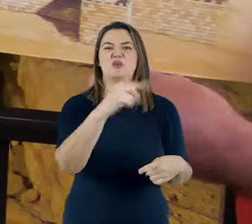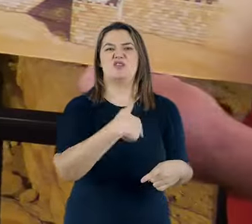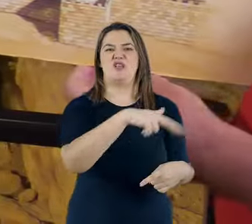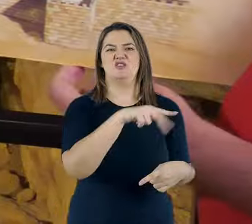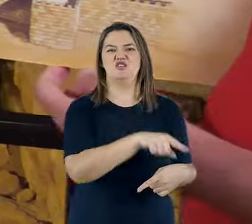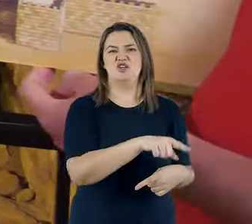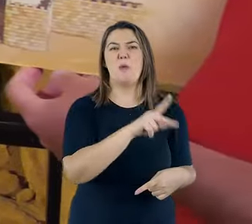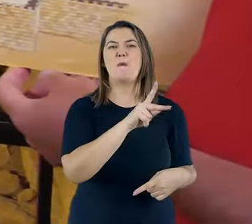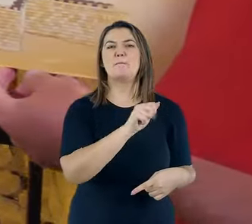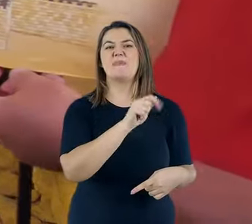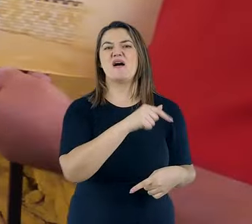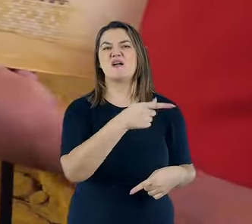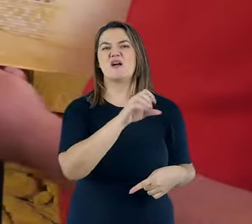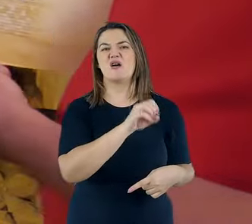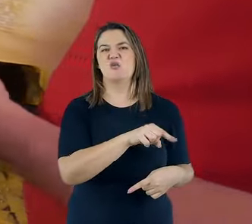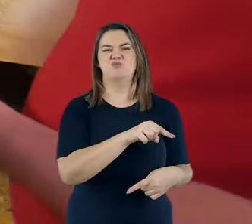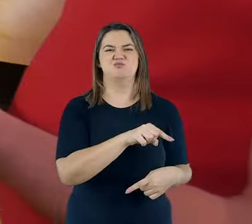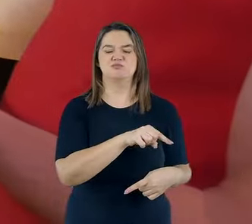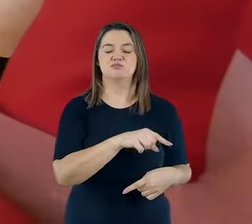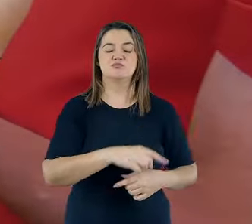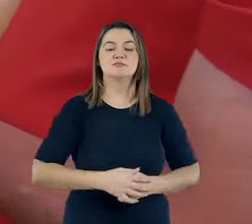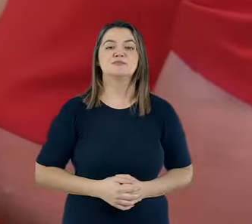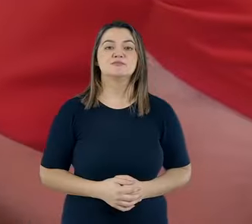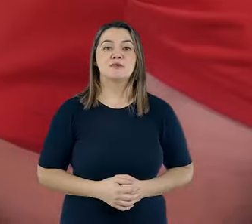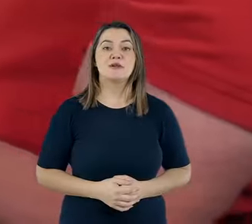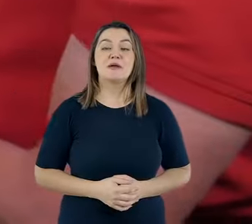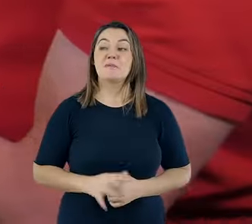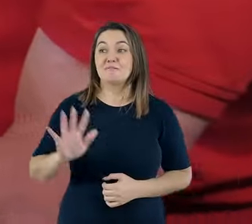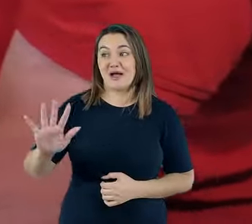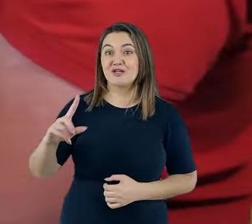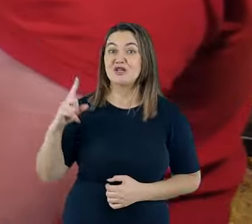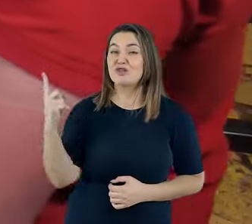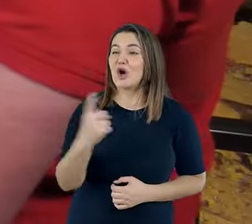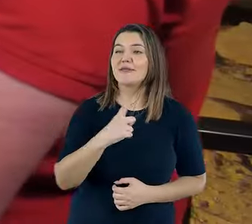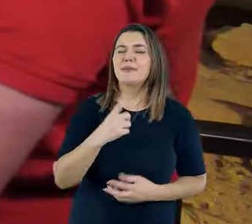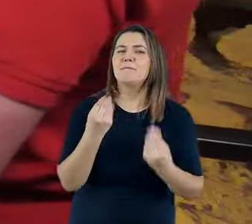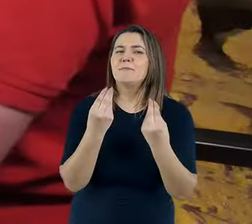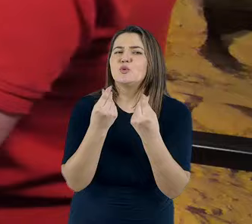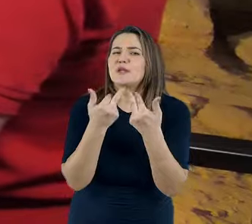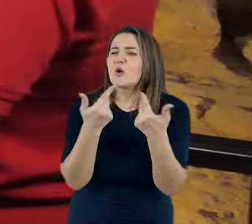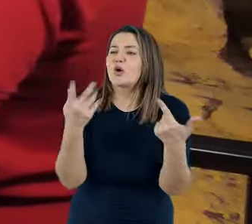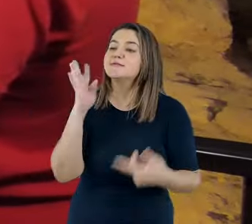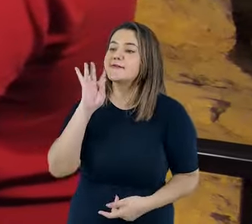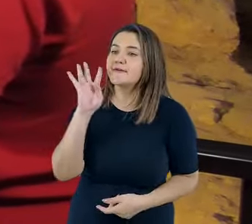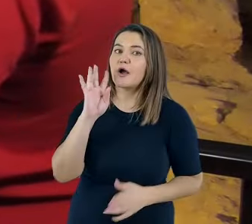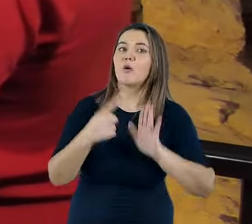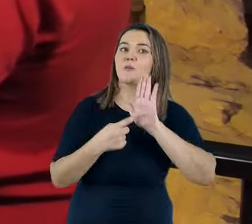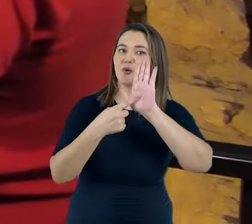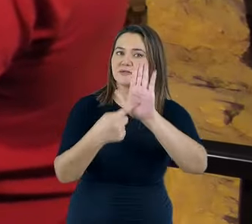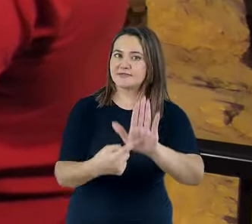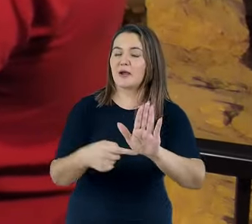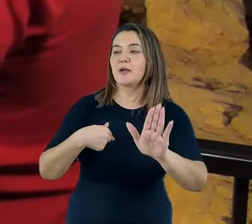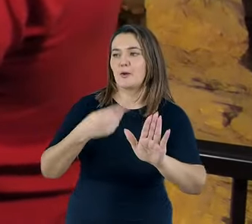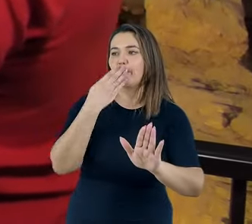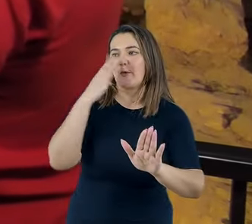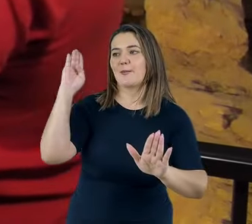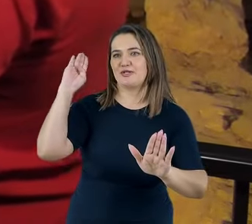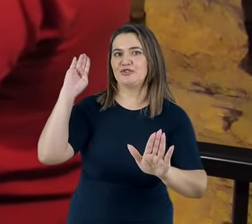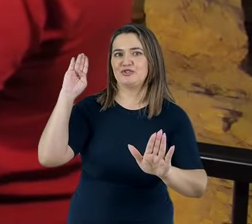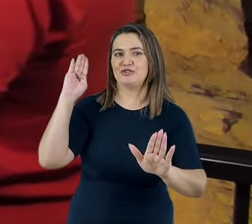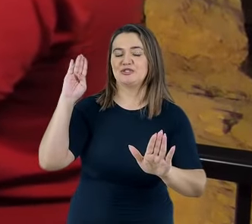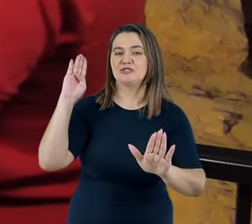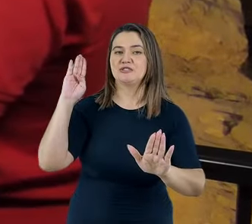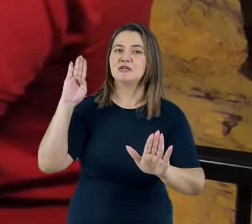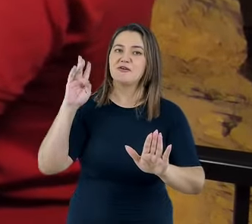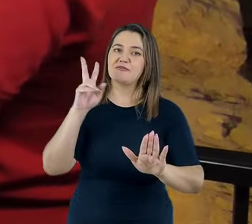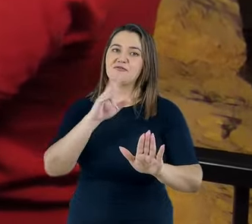estamos aqui. Mas, Ariel, sabe o que eu estou pensando aqui? A gente tem muita coisa legal para mostrar para o pessoal em casa. Eu prometi no início do